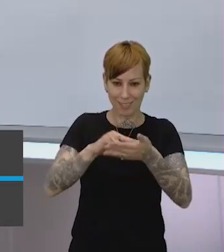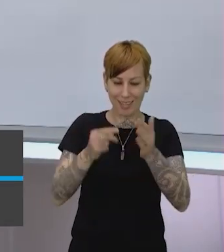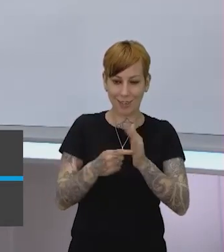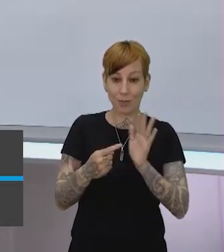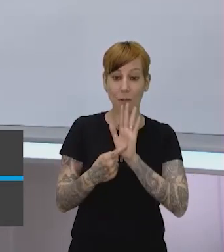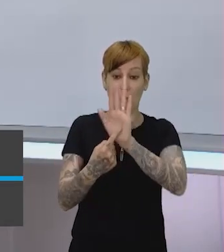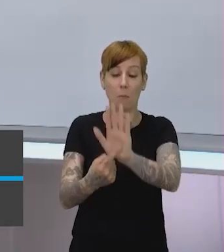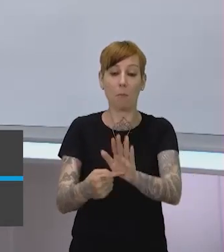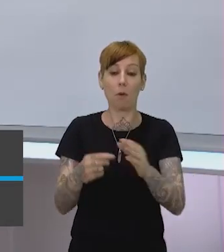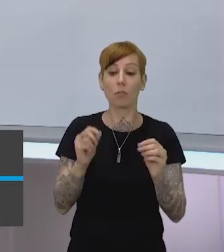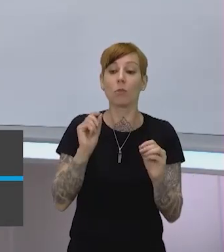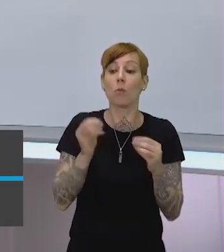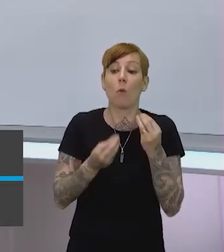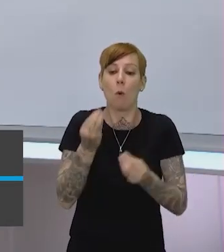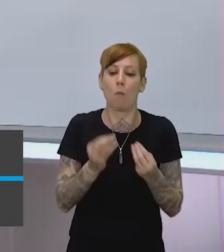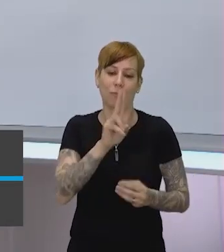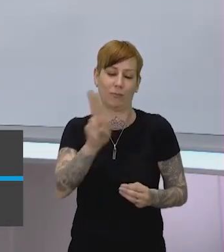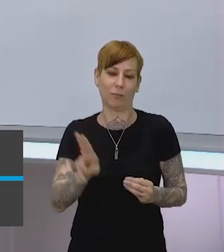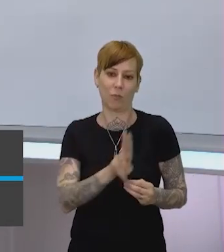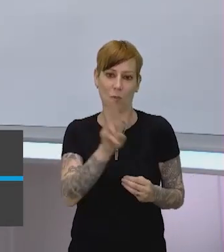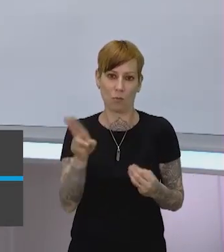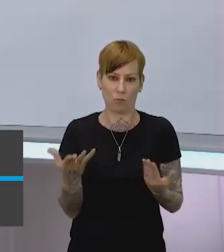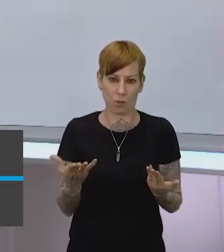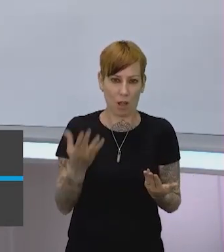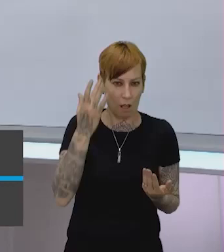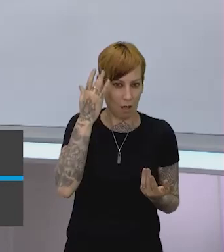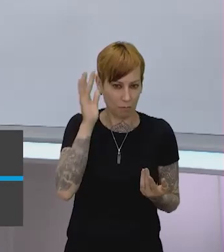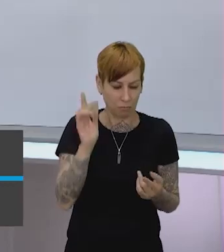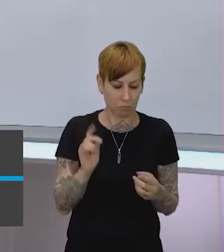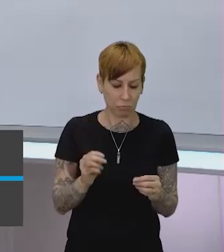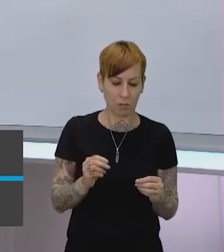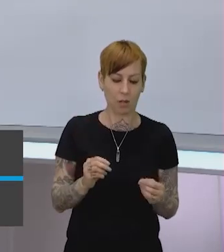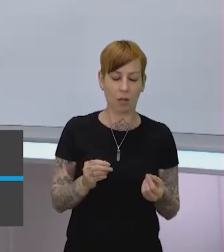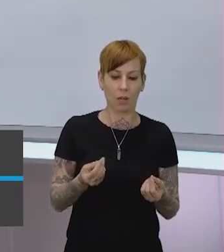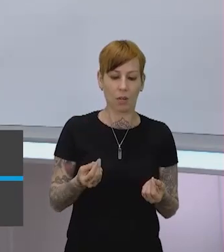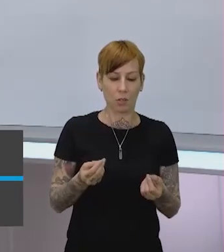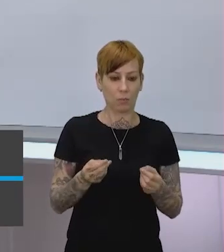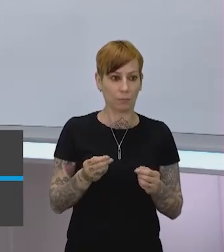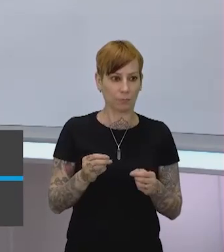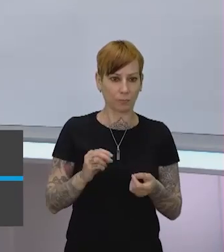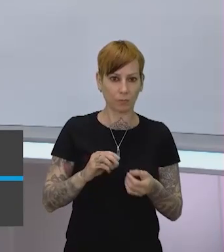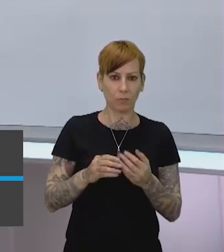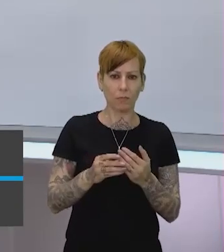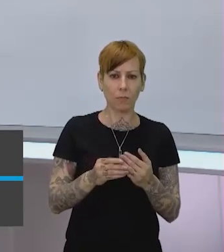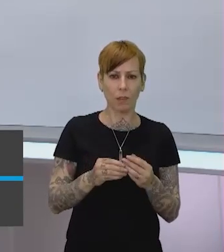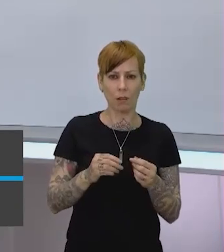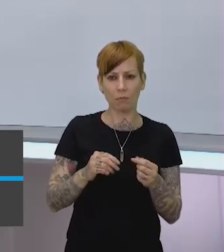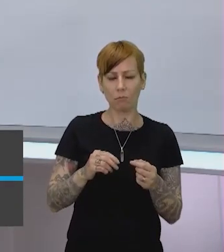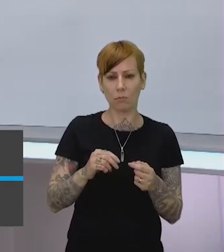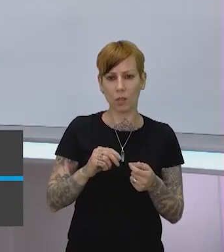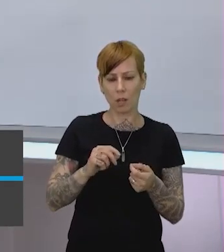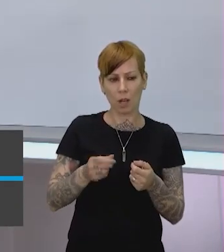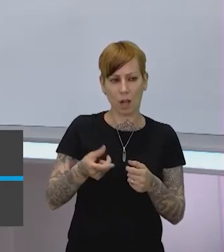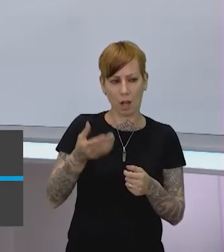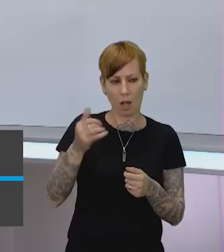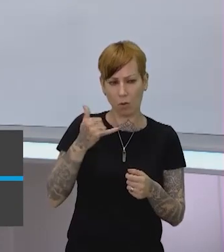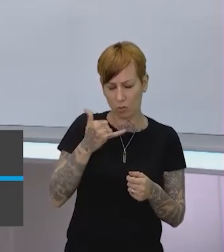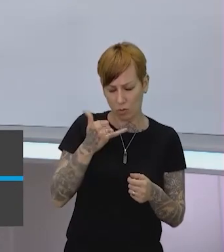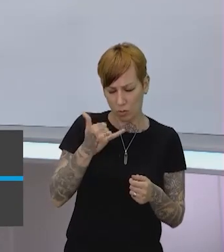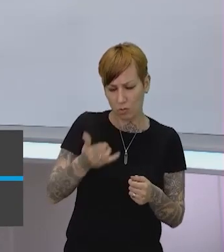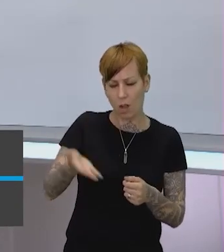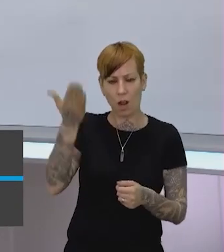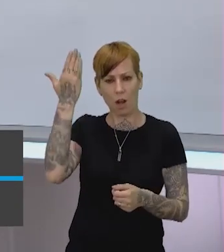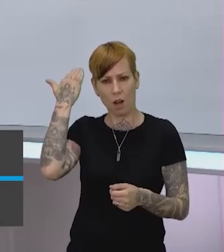Então, por mais que um objeto técnico ele possa ser algo importante para nós, um exemplo clássico dos dias atuais é o celular.